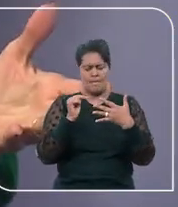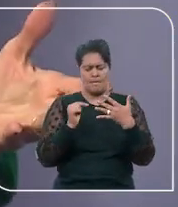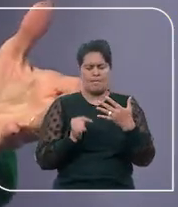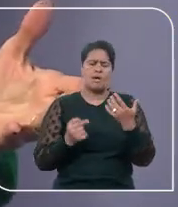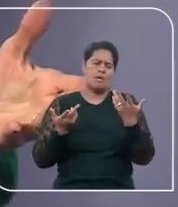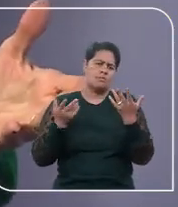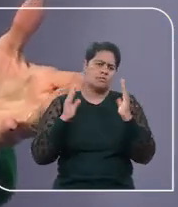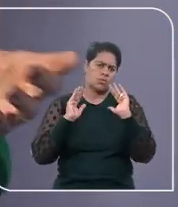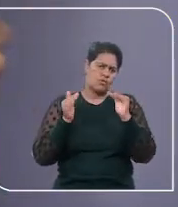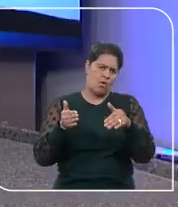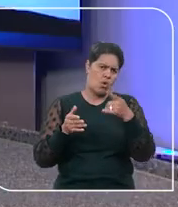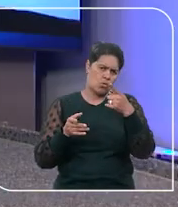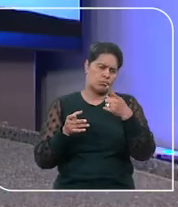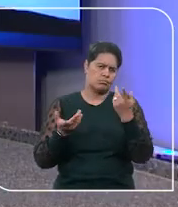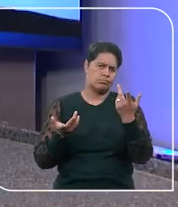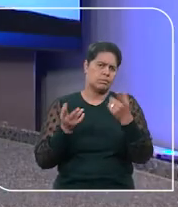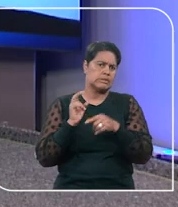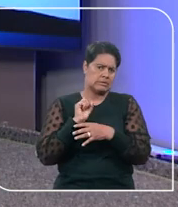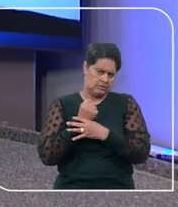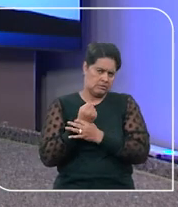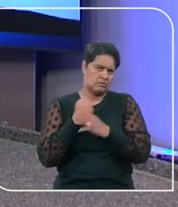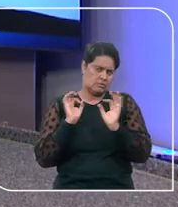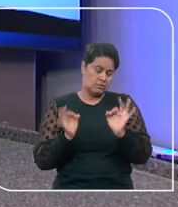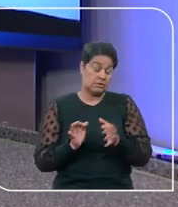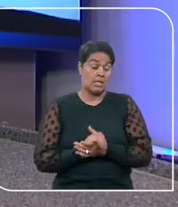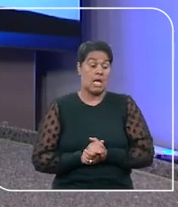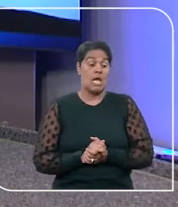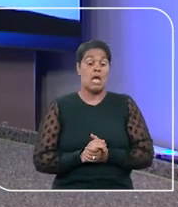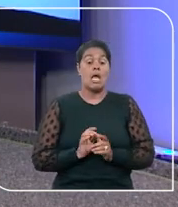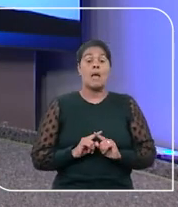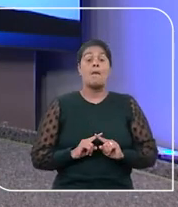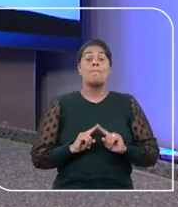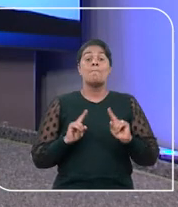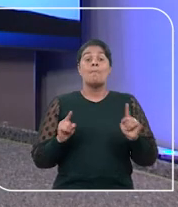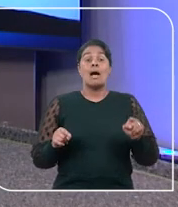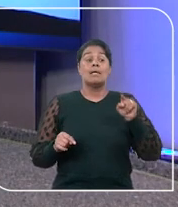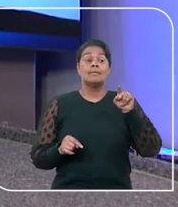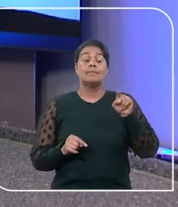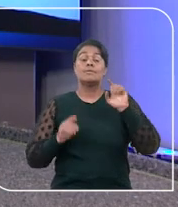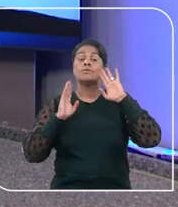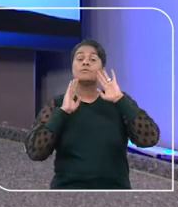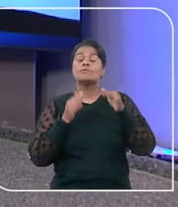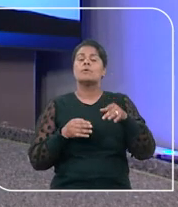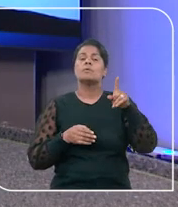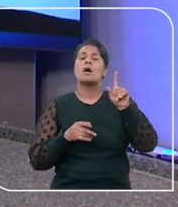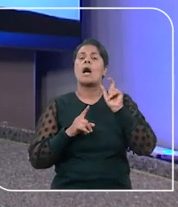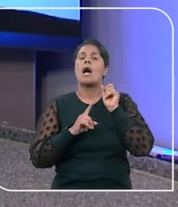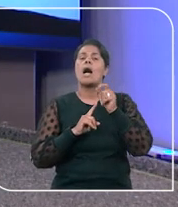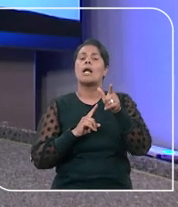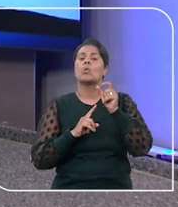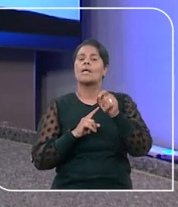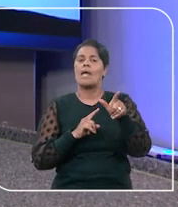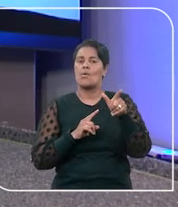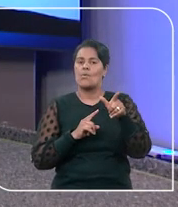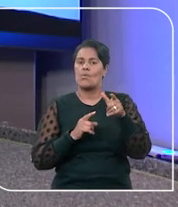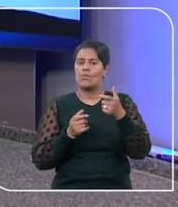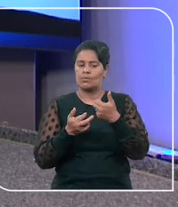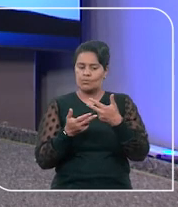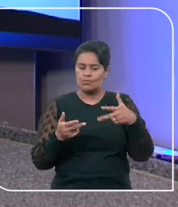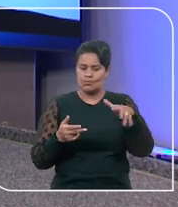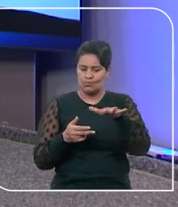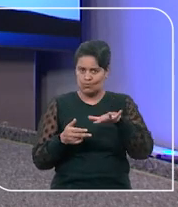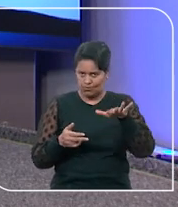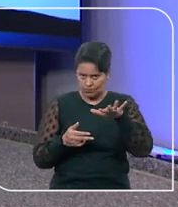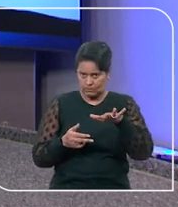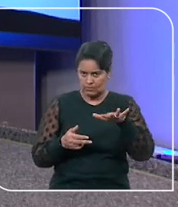de todos os condôminos. E com relação ao aluguel das unidades, há uma maior liberdade do condômino